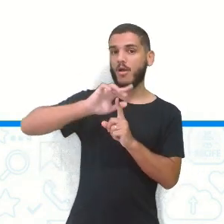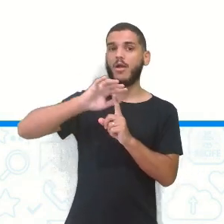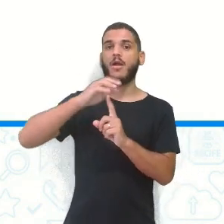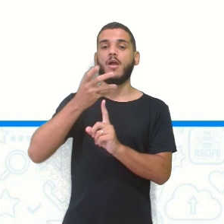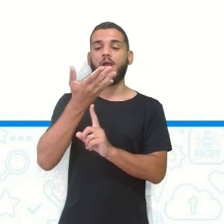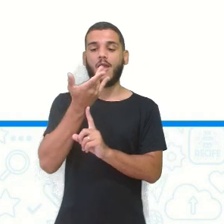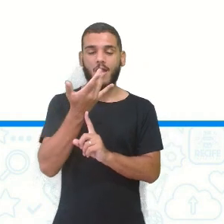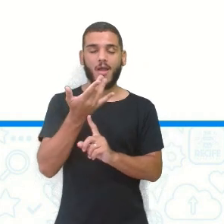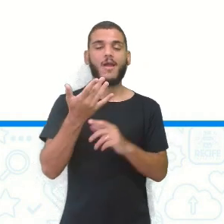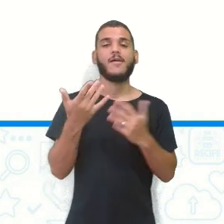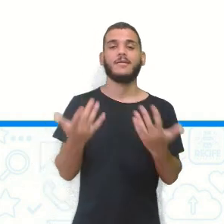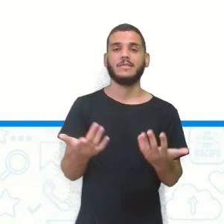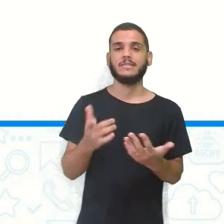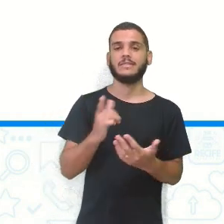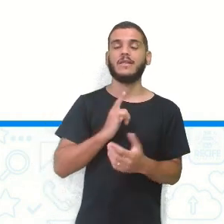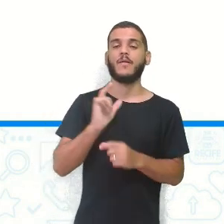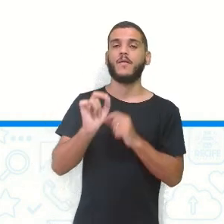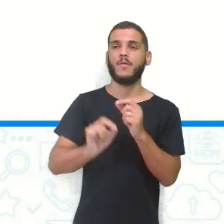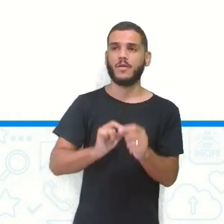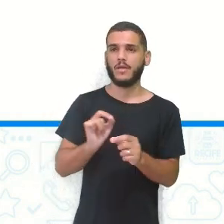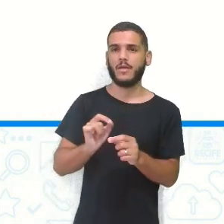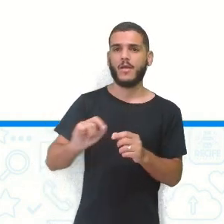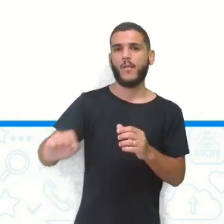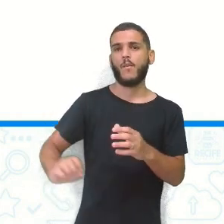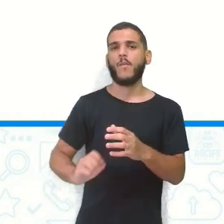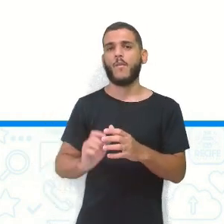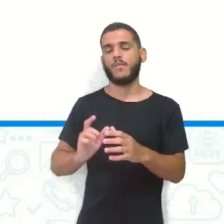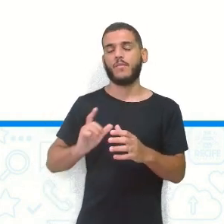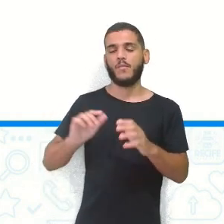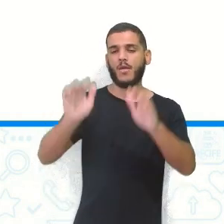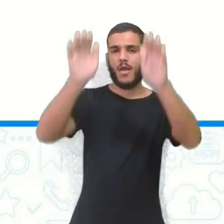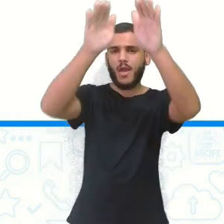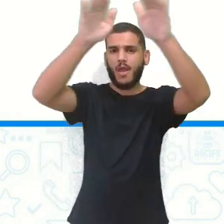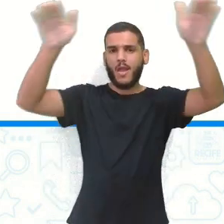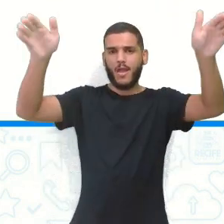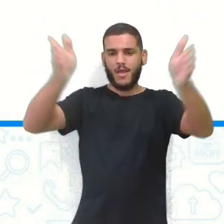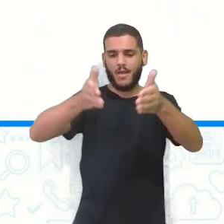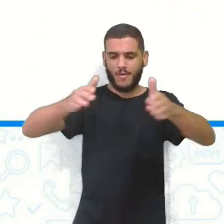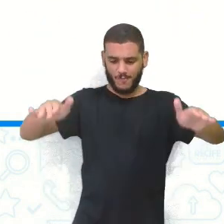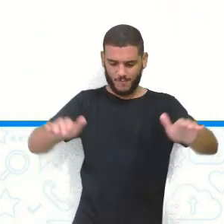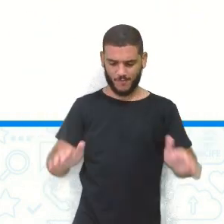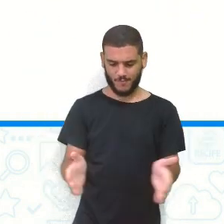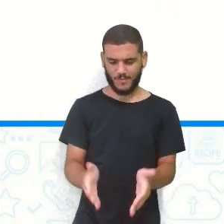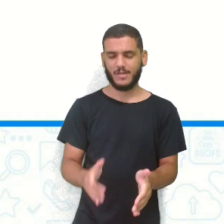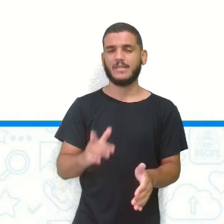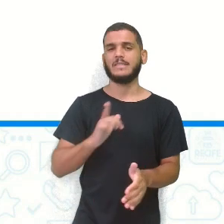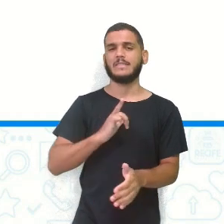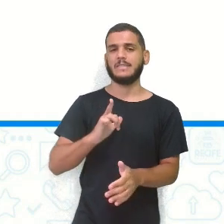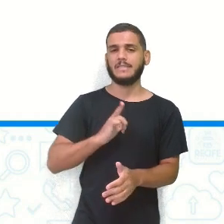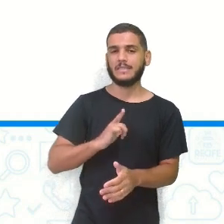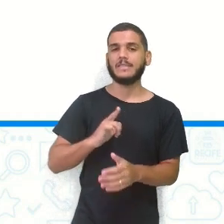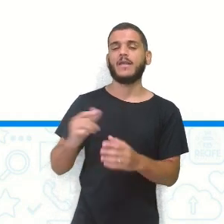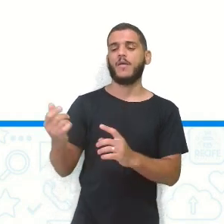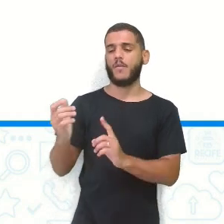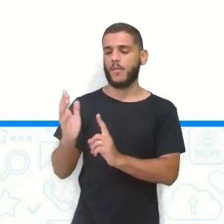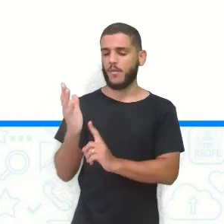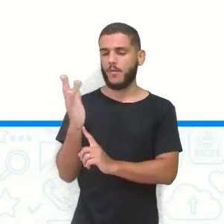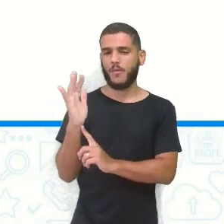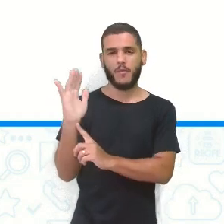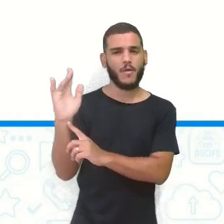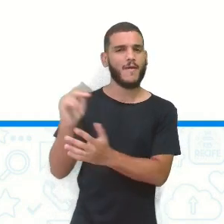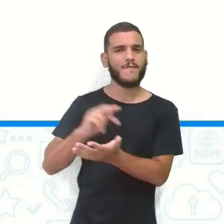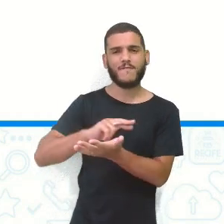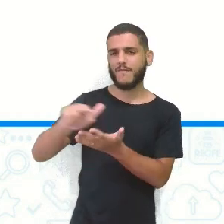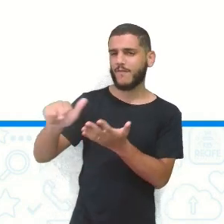surgiu diante dela uma enorme árvore de Natal, cheia de velas acesas, cartões coloridos e